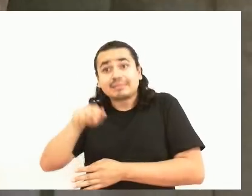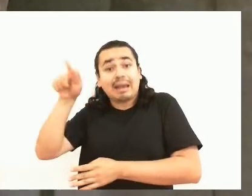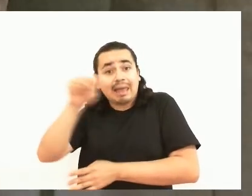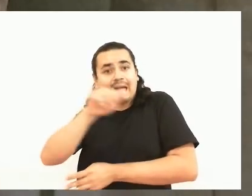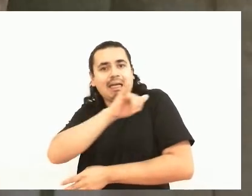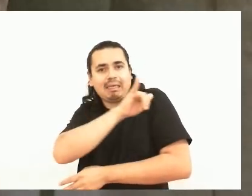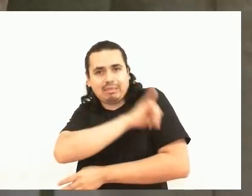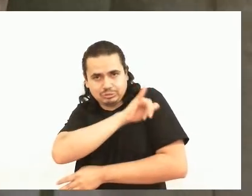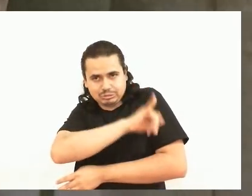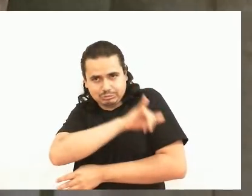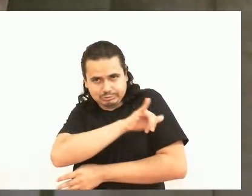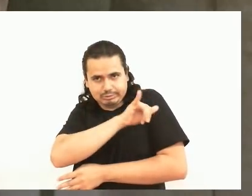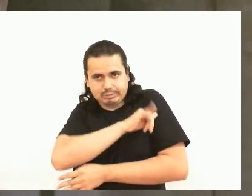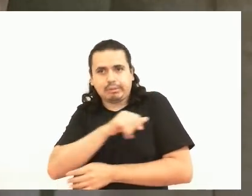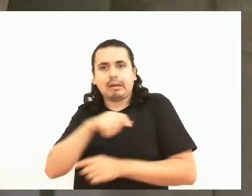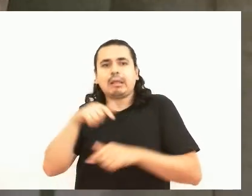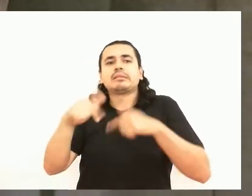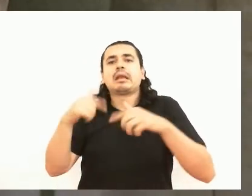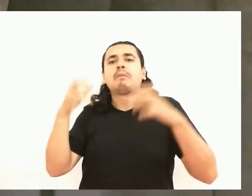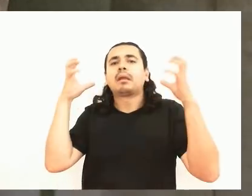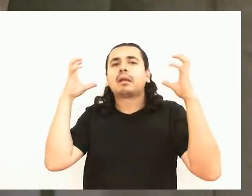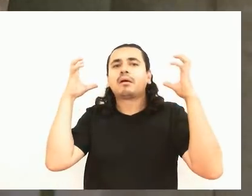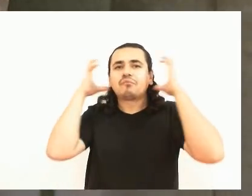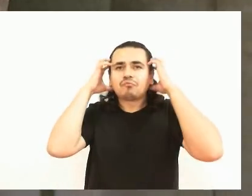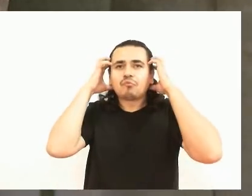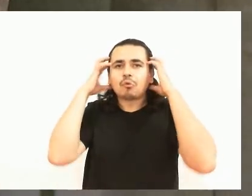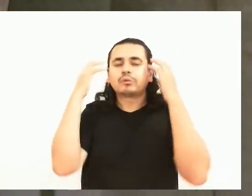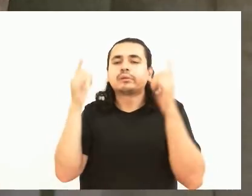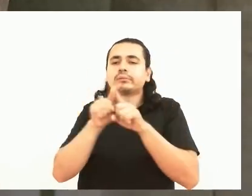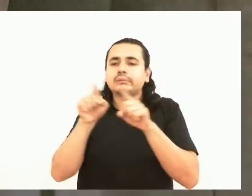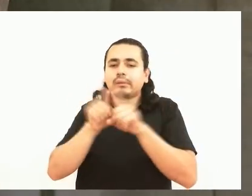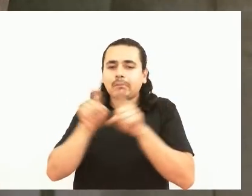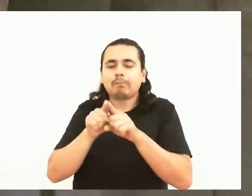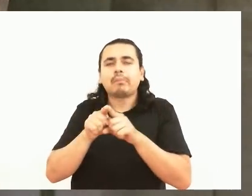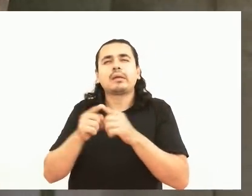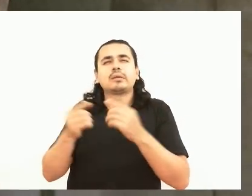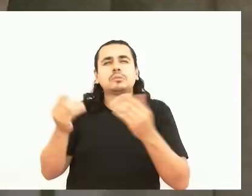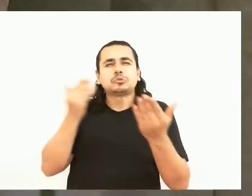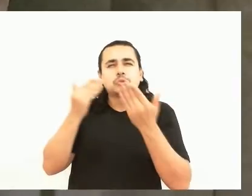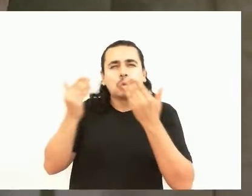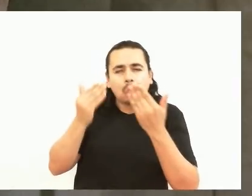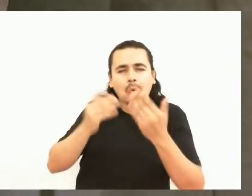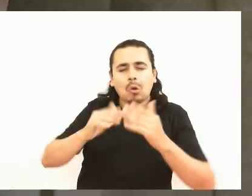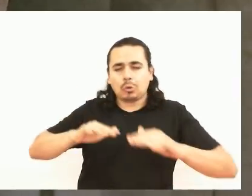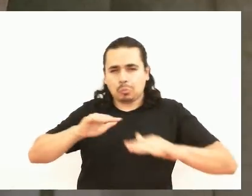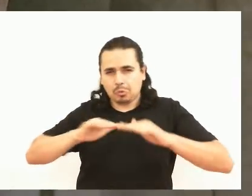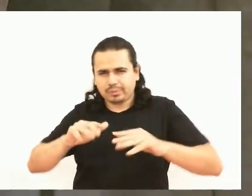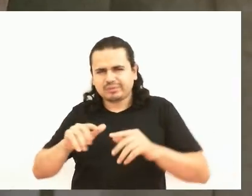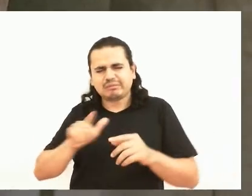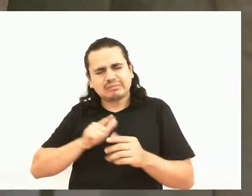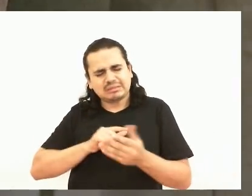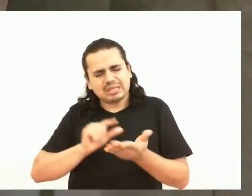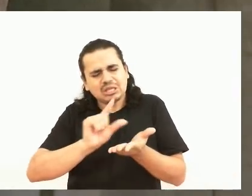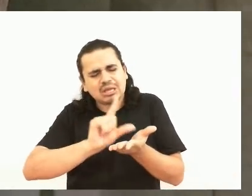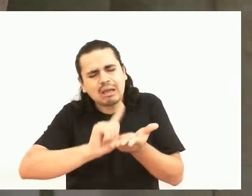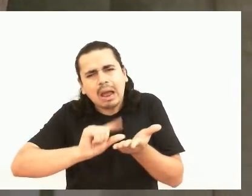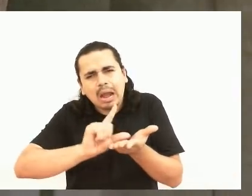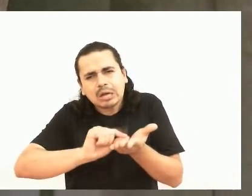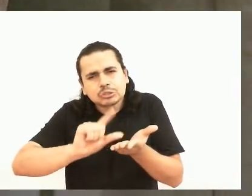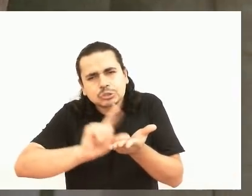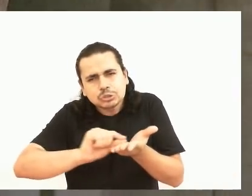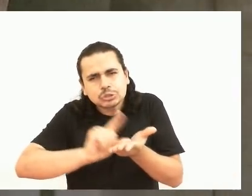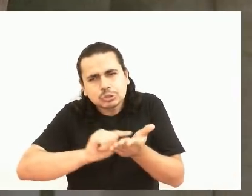ela fala que é fonoaudióloga e psicomotricista algum artigo produzido sobre o seu trabalho em